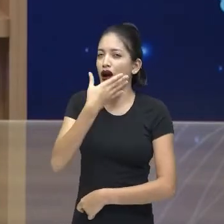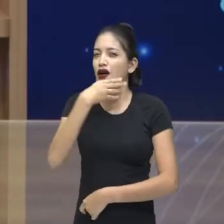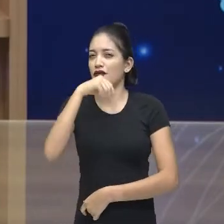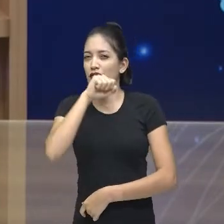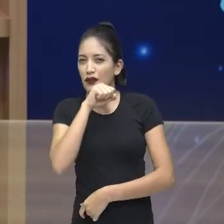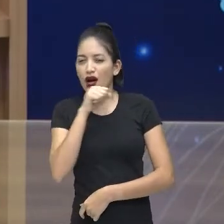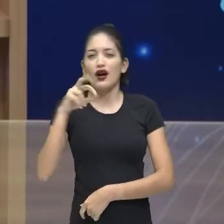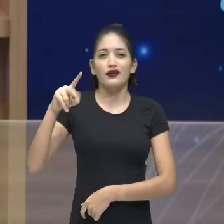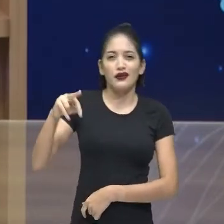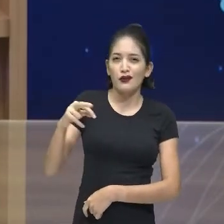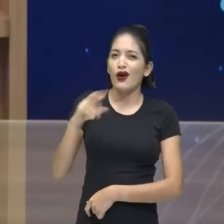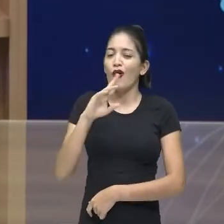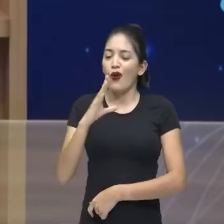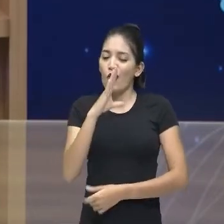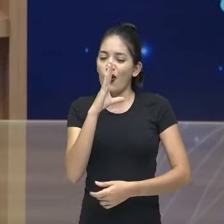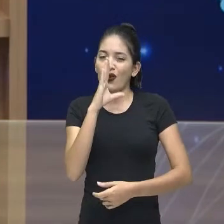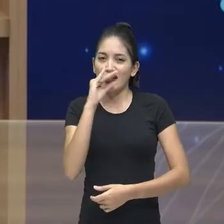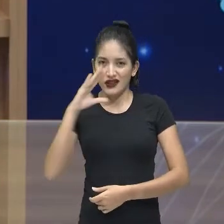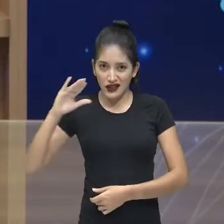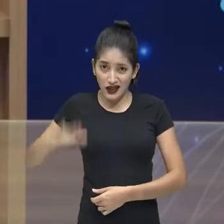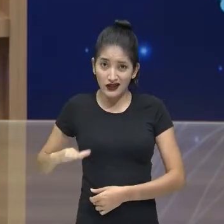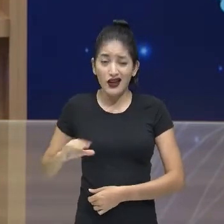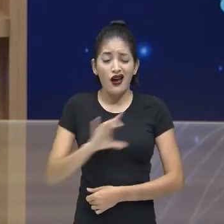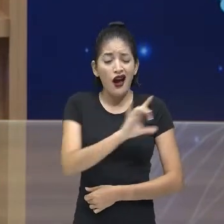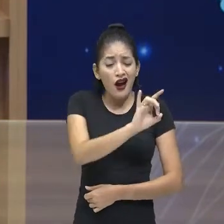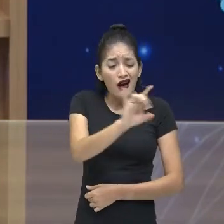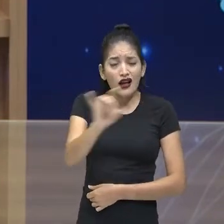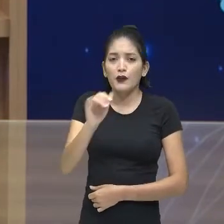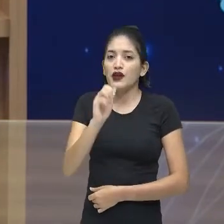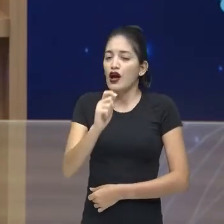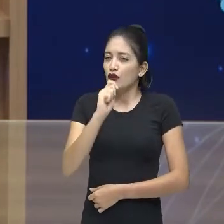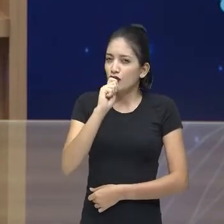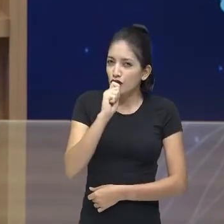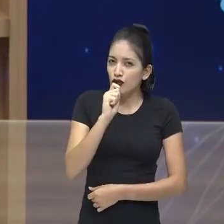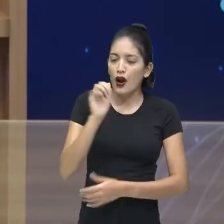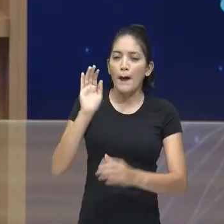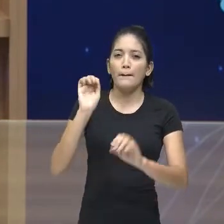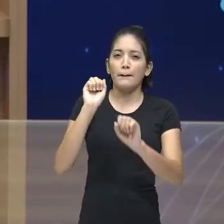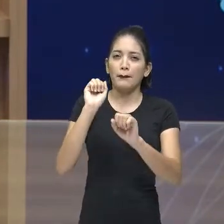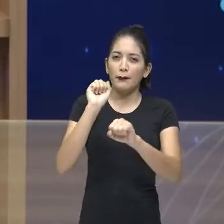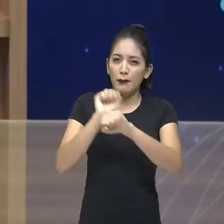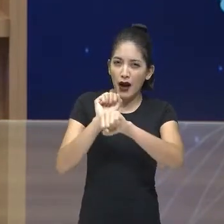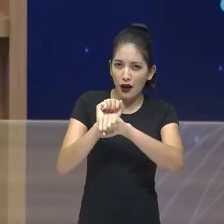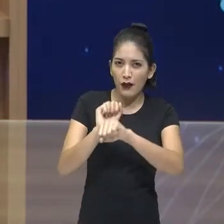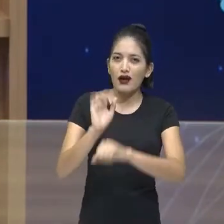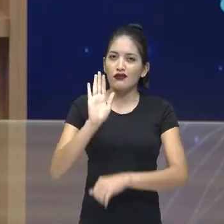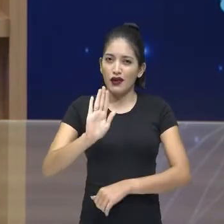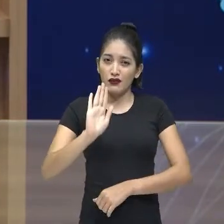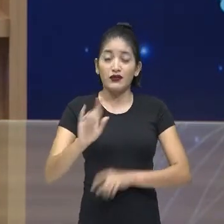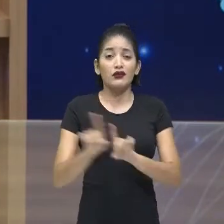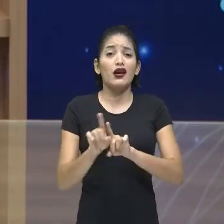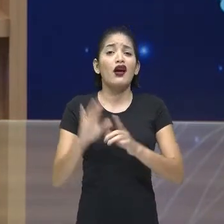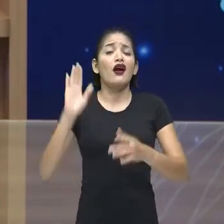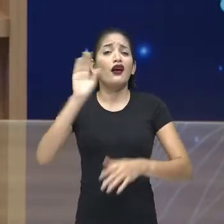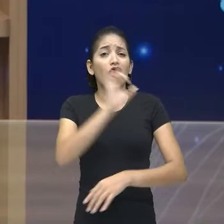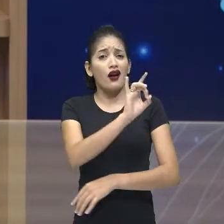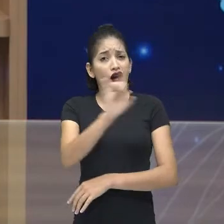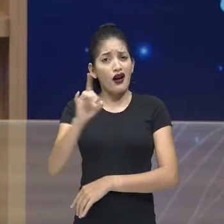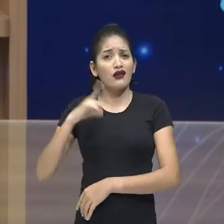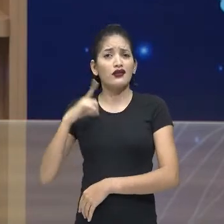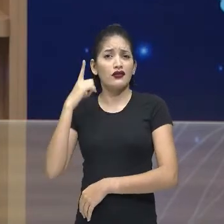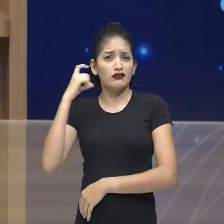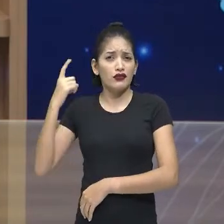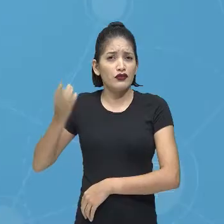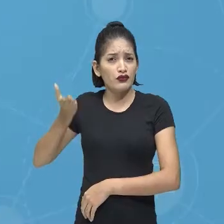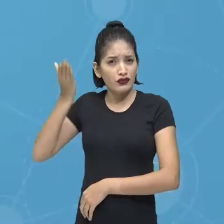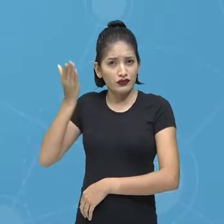irmão, uma criancinha, cada um pequeno apito, uma buzina, cada um com a sua altura definida.